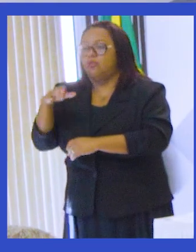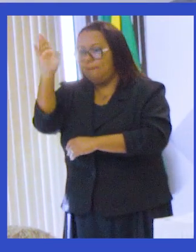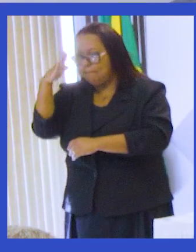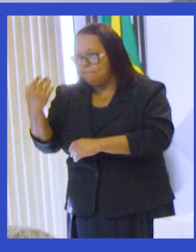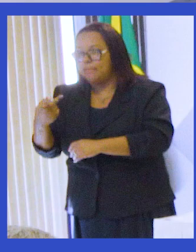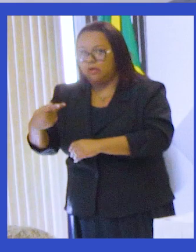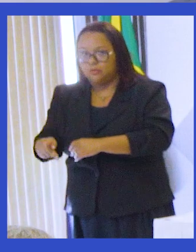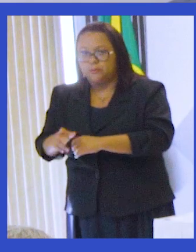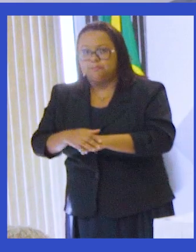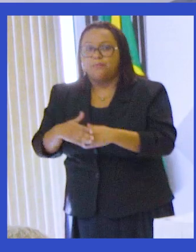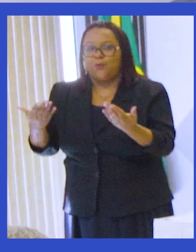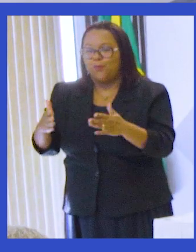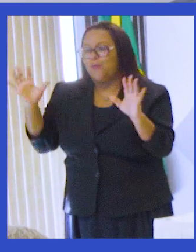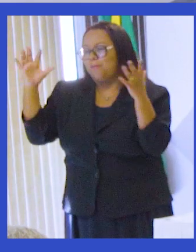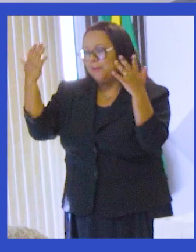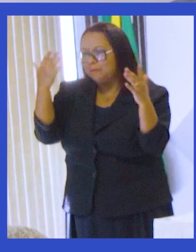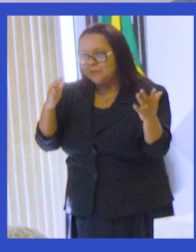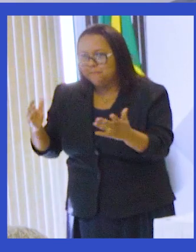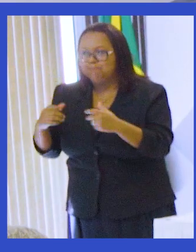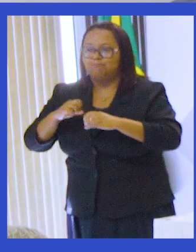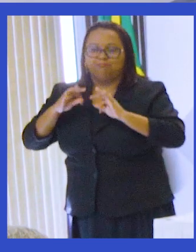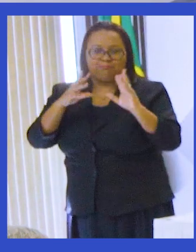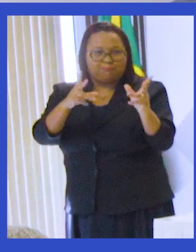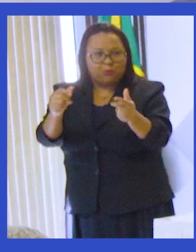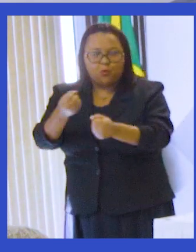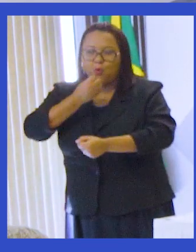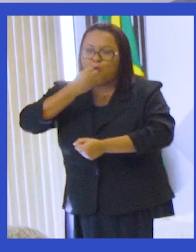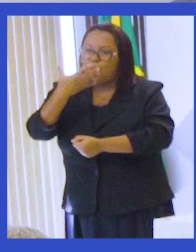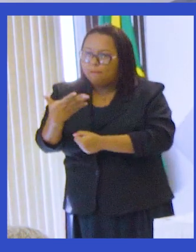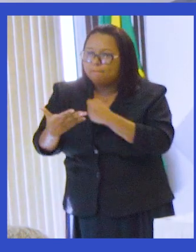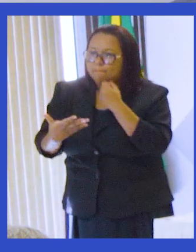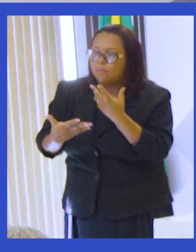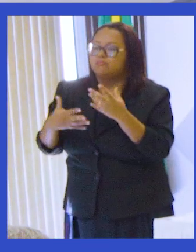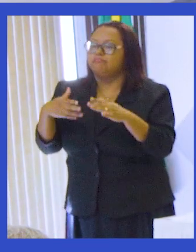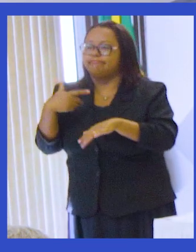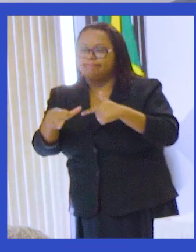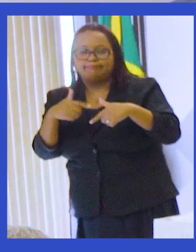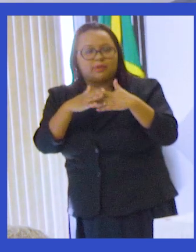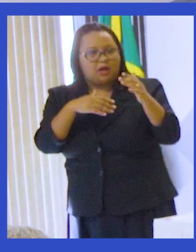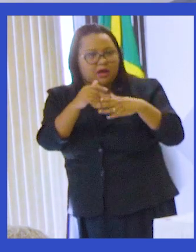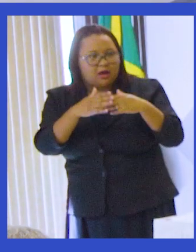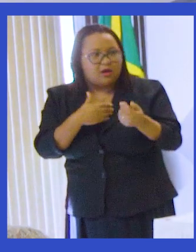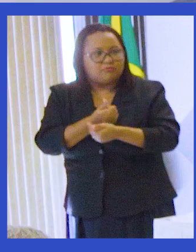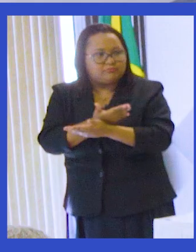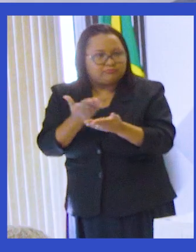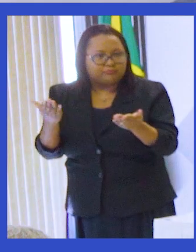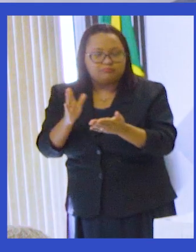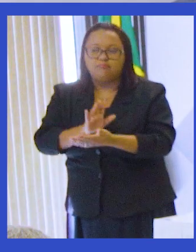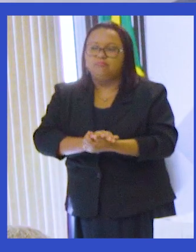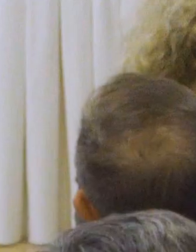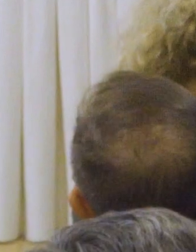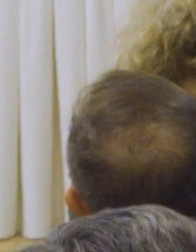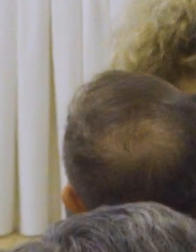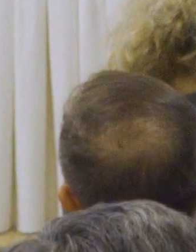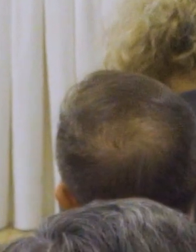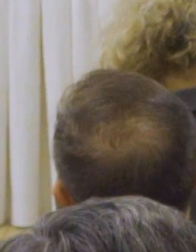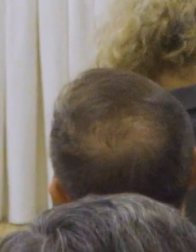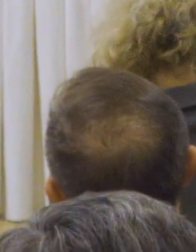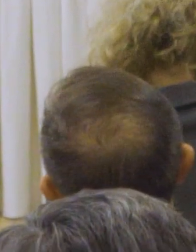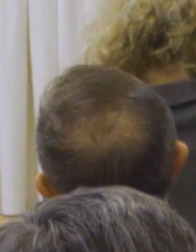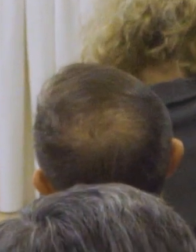na ponta, que são os professores e alunos, que é a grande finalidade das políticas educacionais desse país.